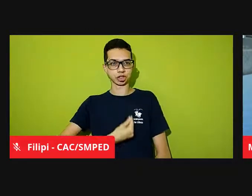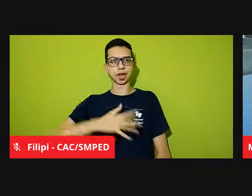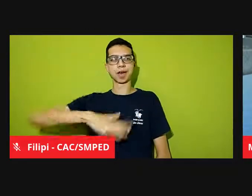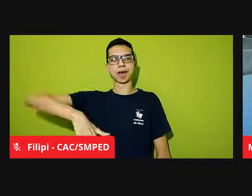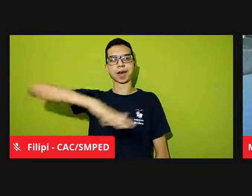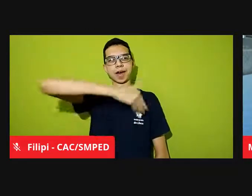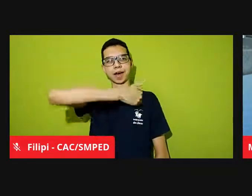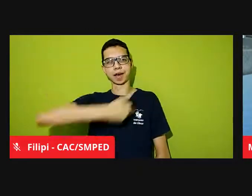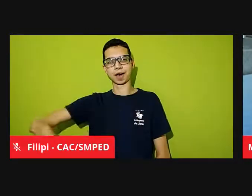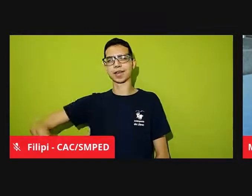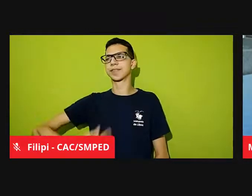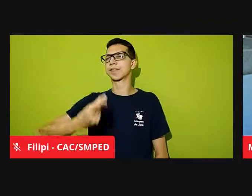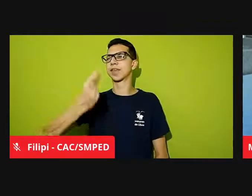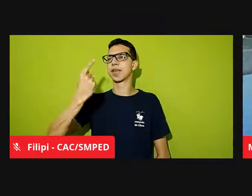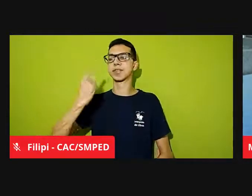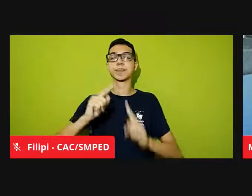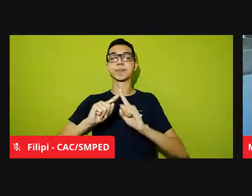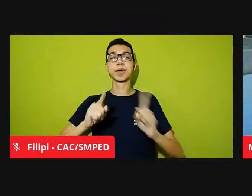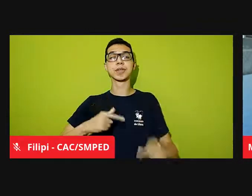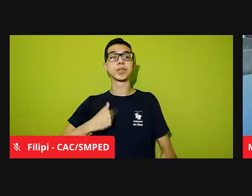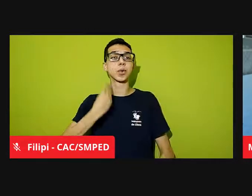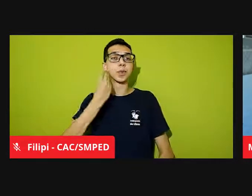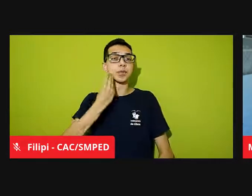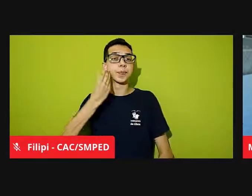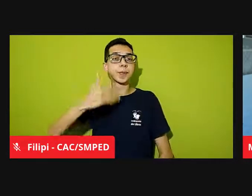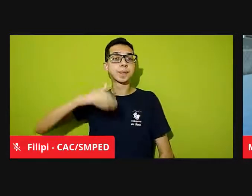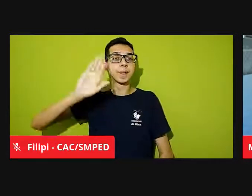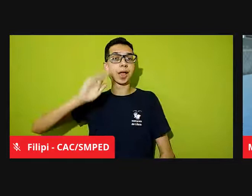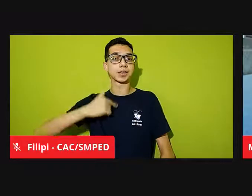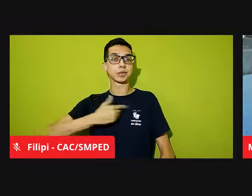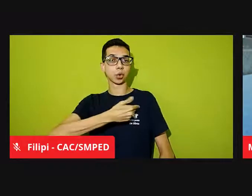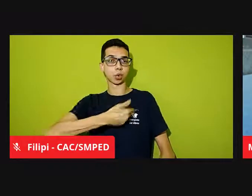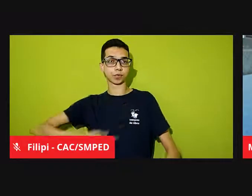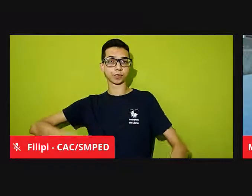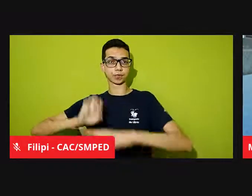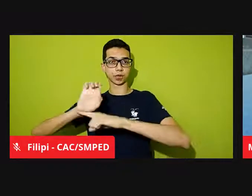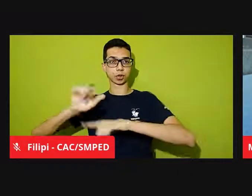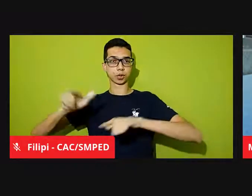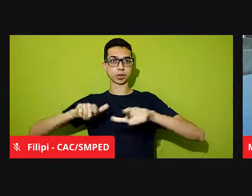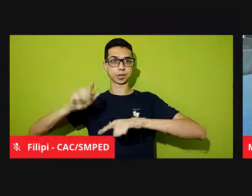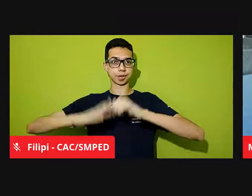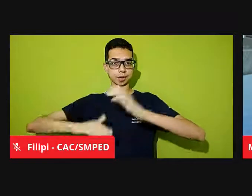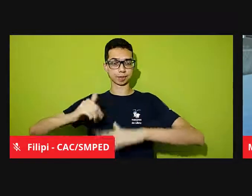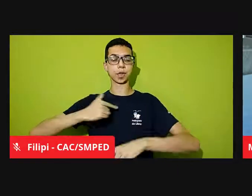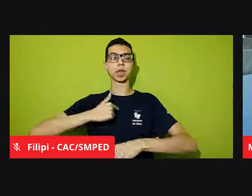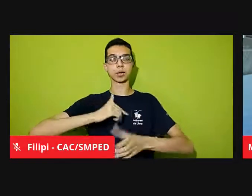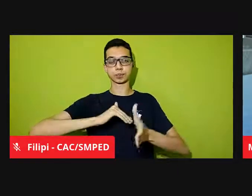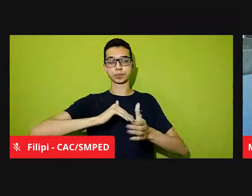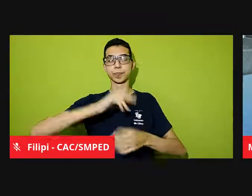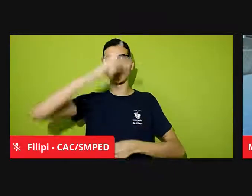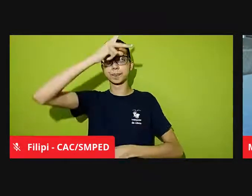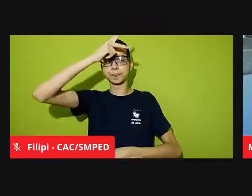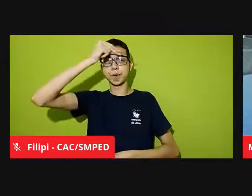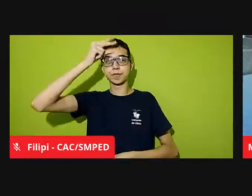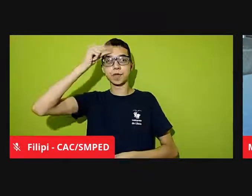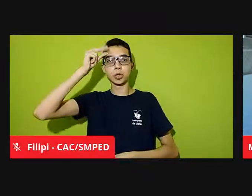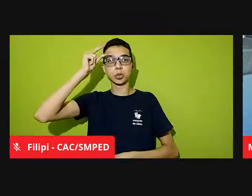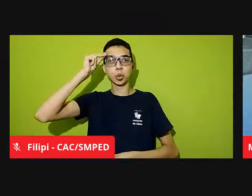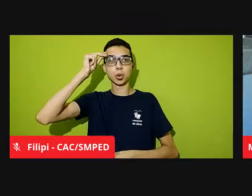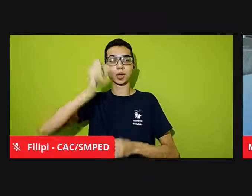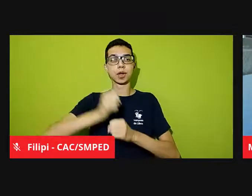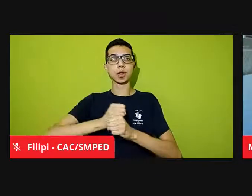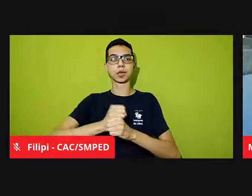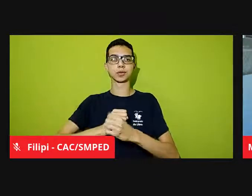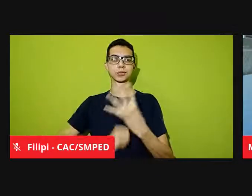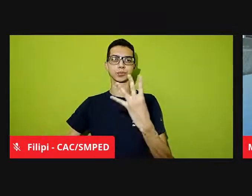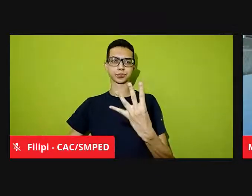mas a minha maior experiência era no governo do estado. Então, estou na prefeitura há 4 anos. E essa parceria, né, essa